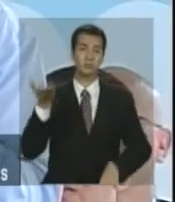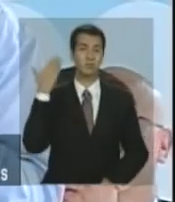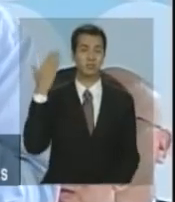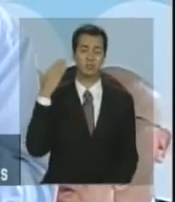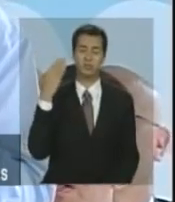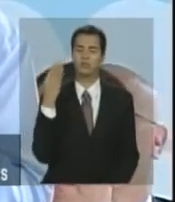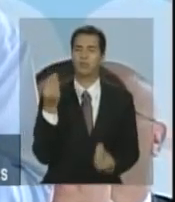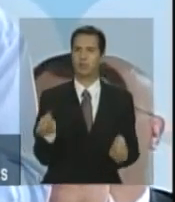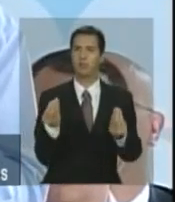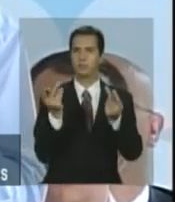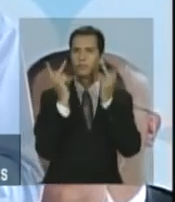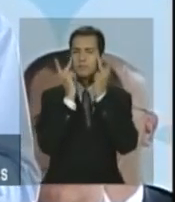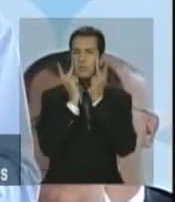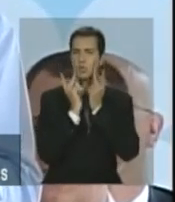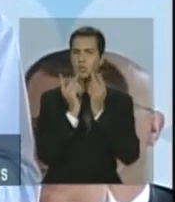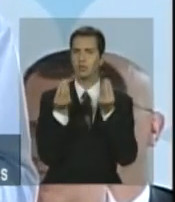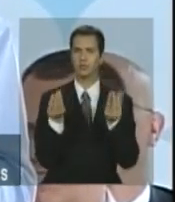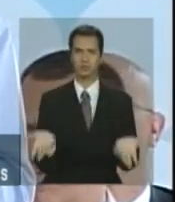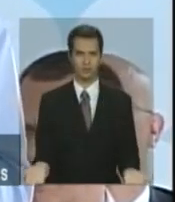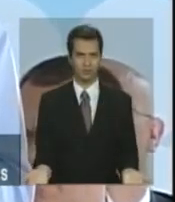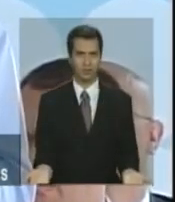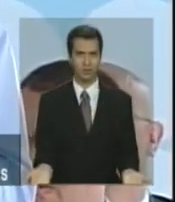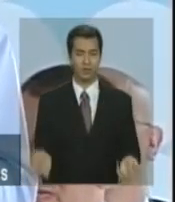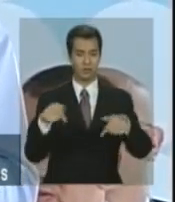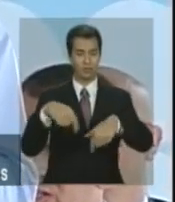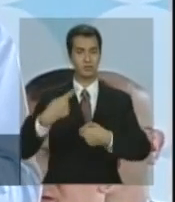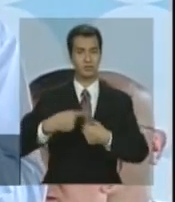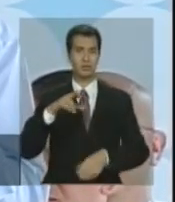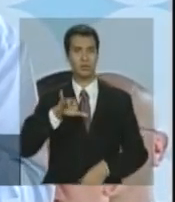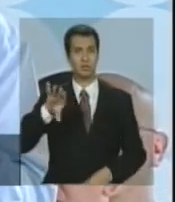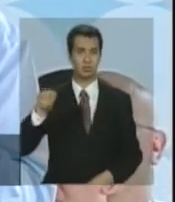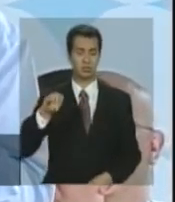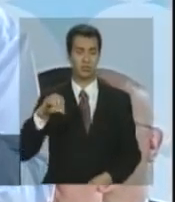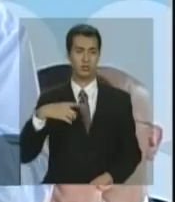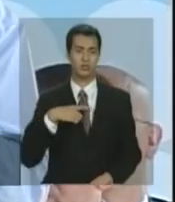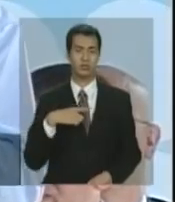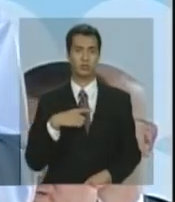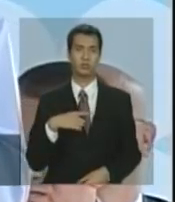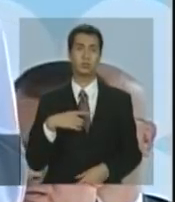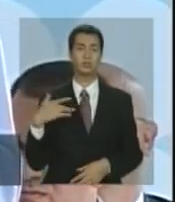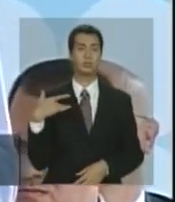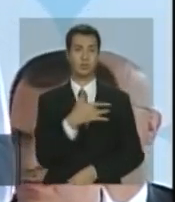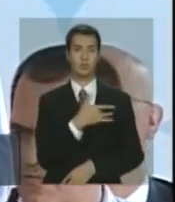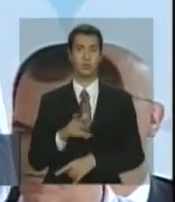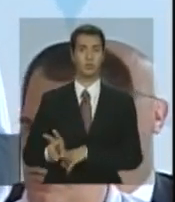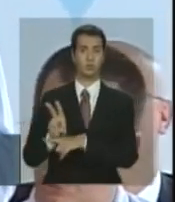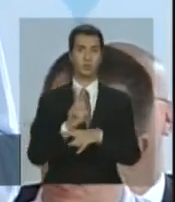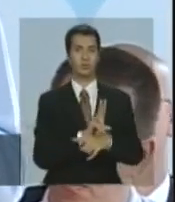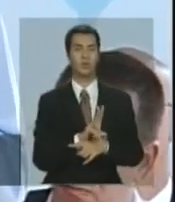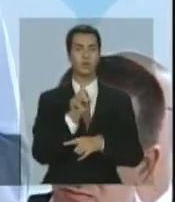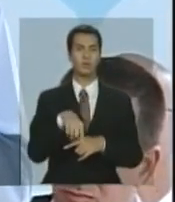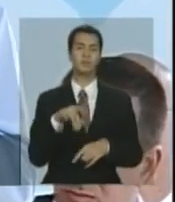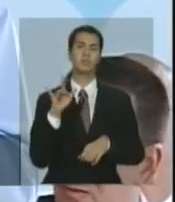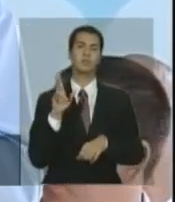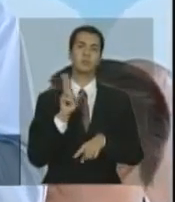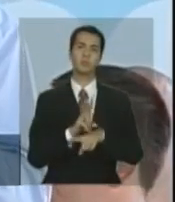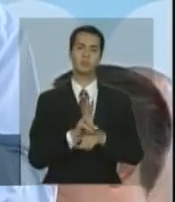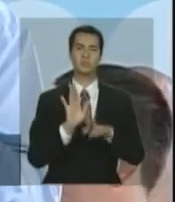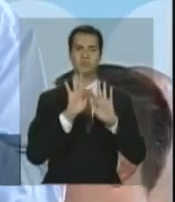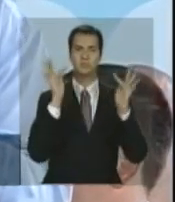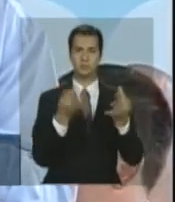Era uma vergonha os números da saúde na cidade do Rio de Janeiro. A chamada cobertura da saúde da família,